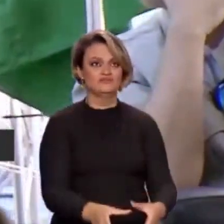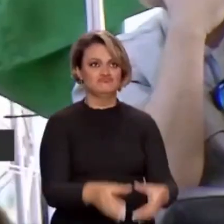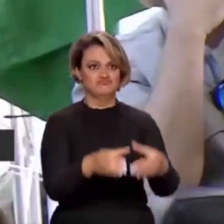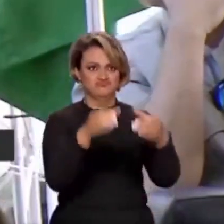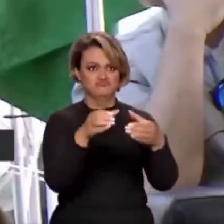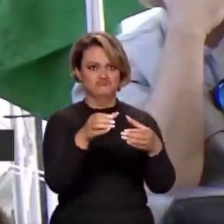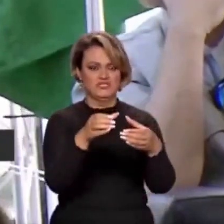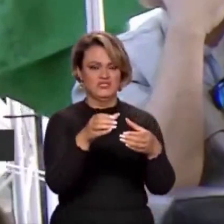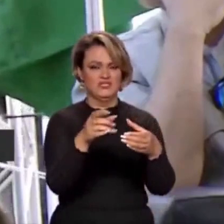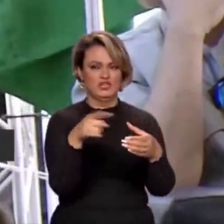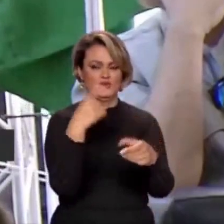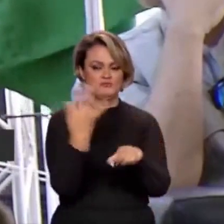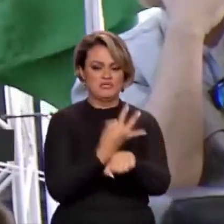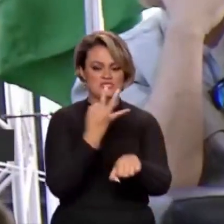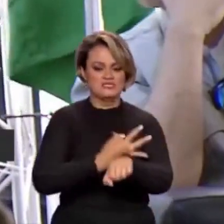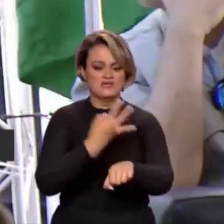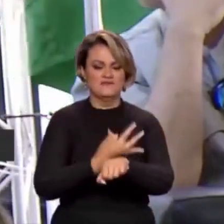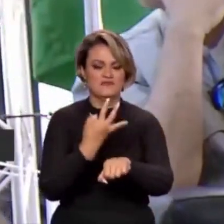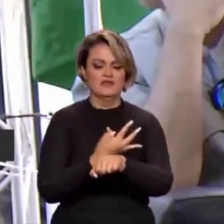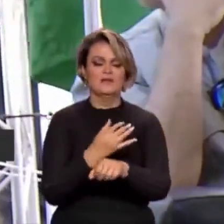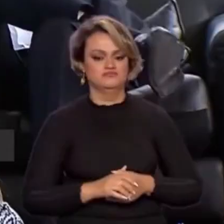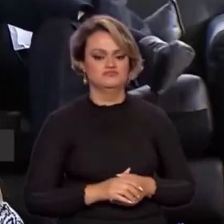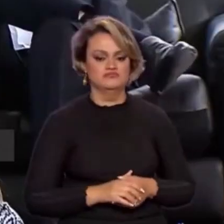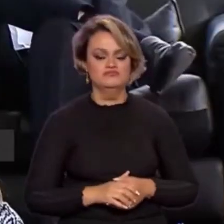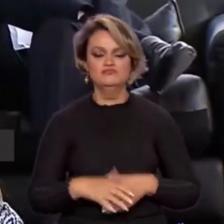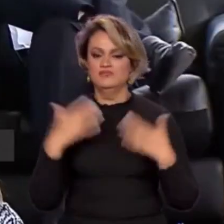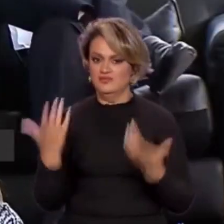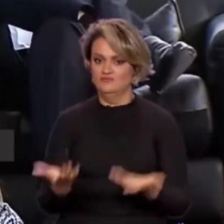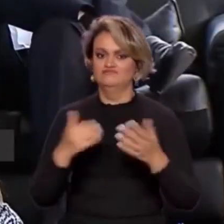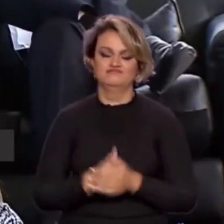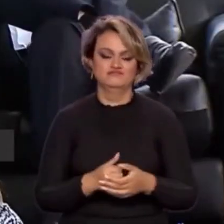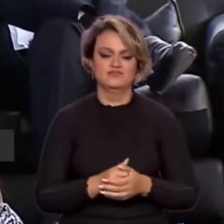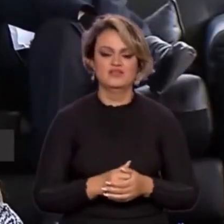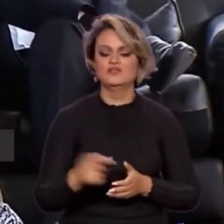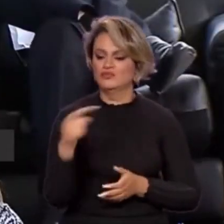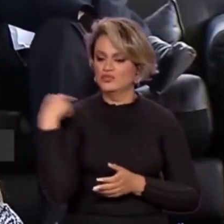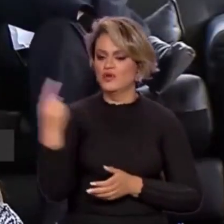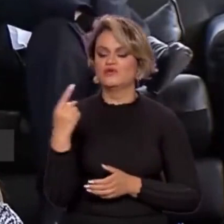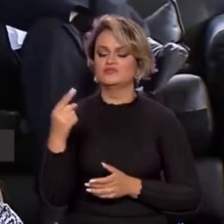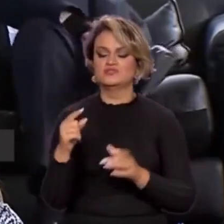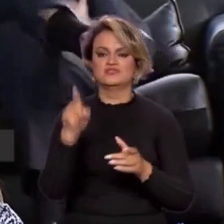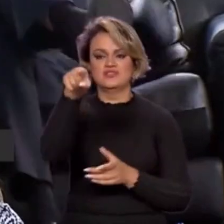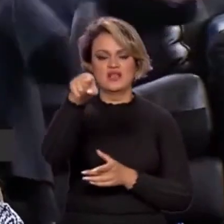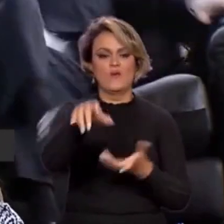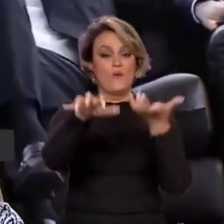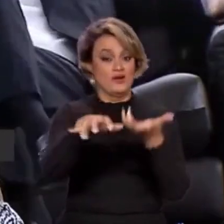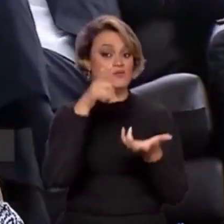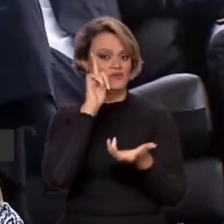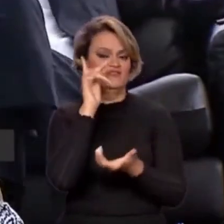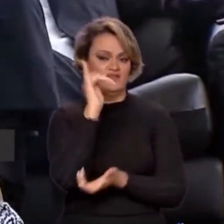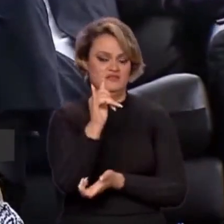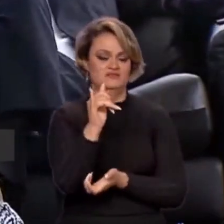frente para proteger o que é essencial. Então, meus amigos, nós temos um congresso, eu disse isso